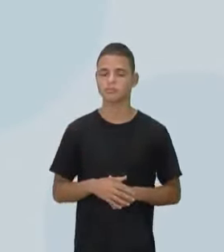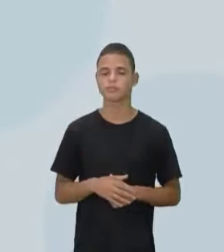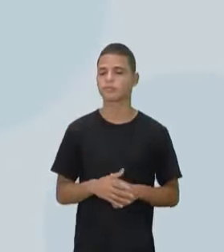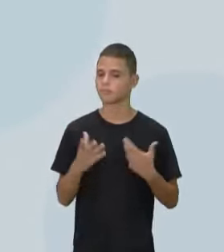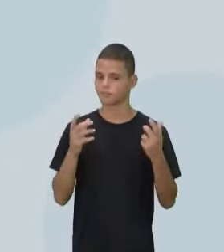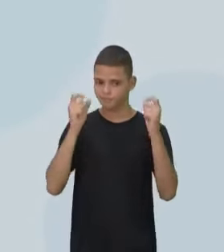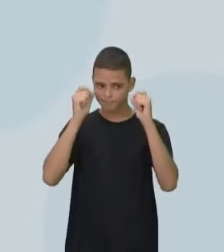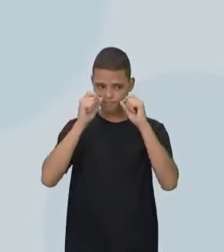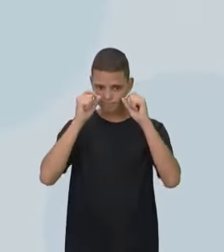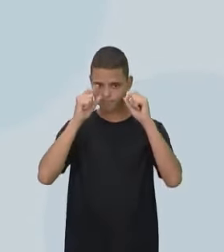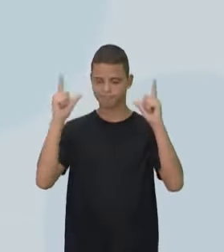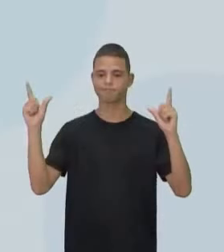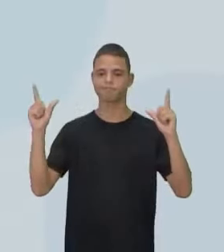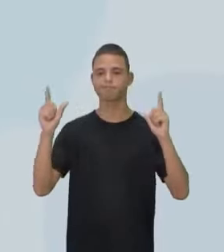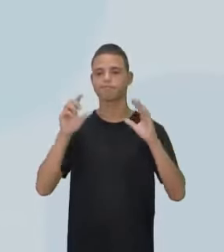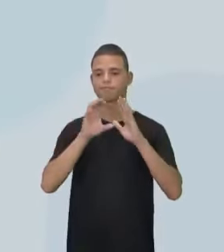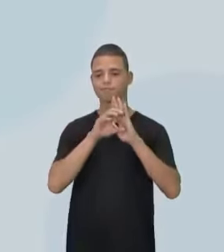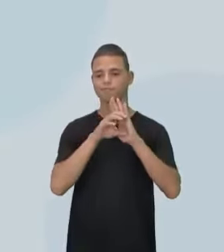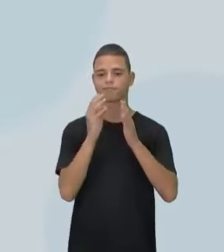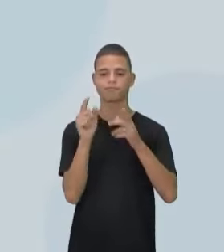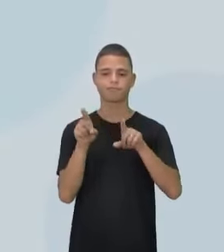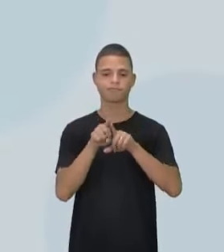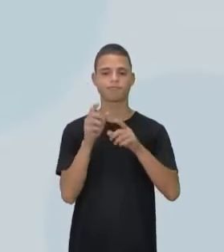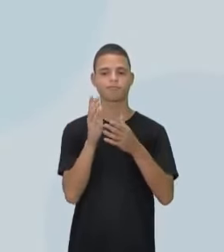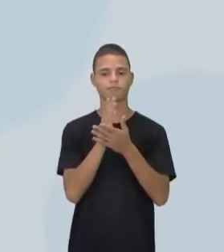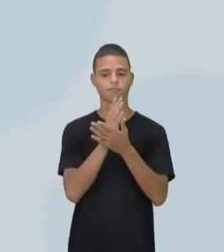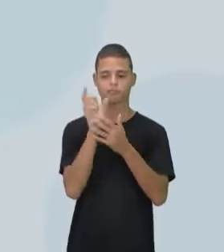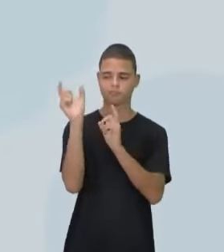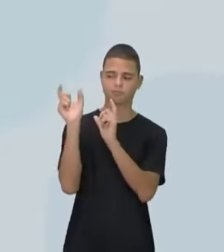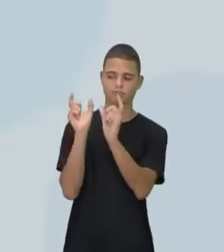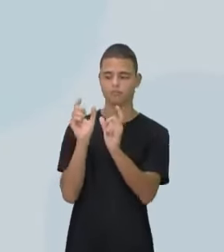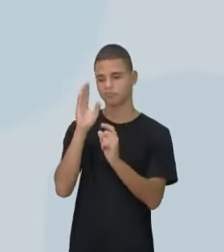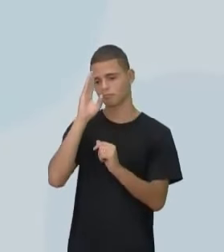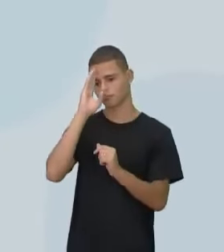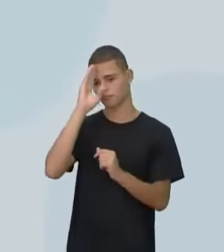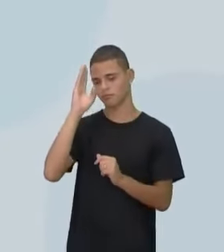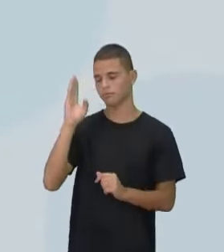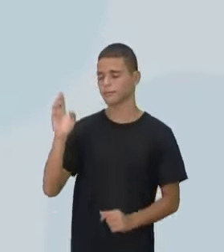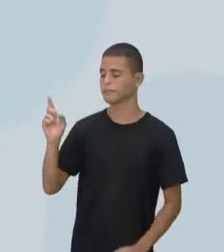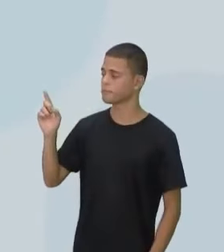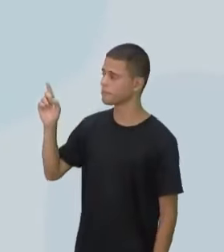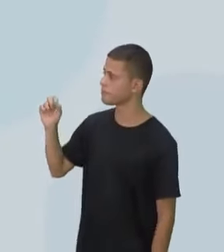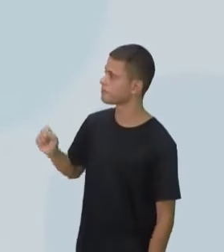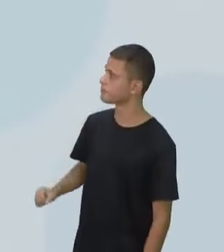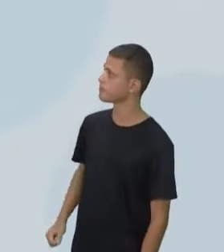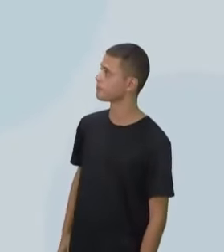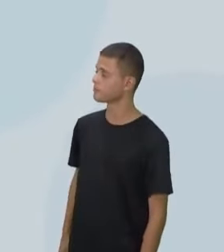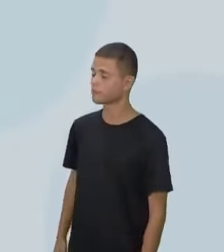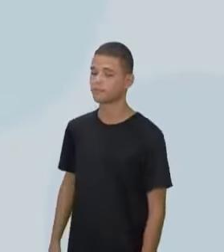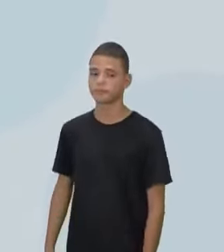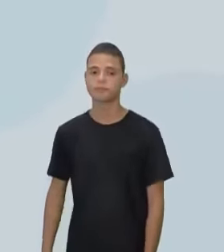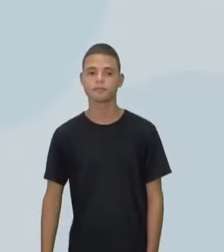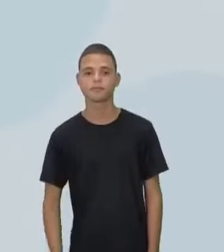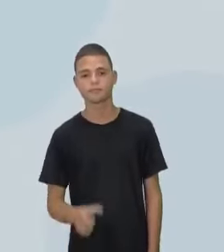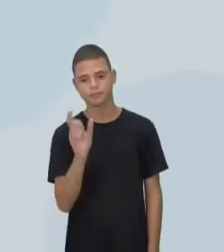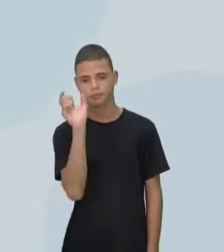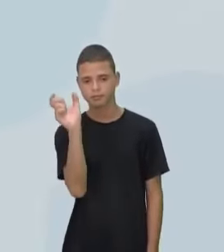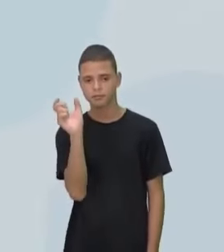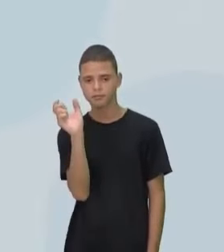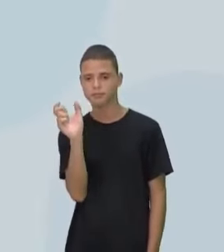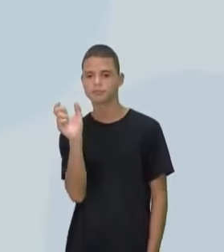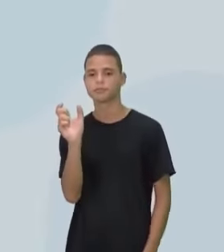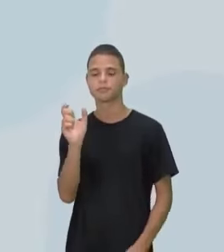atenção no conceito e nas palavras-chave que compõem esse conceito. Então, o desastre é um resultado